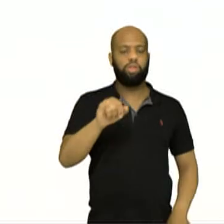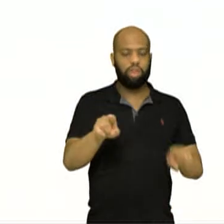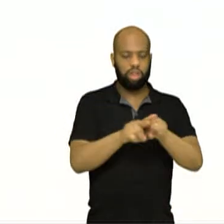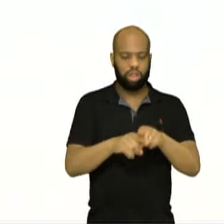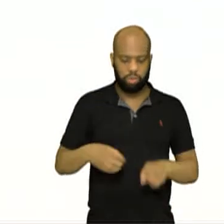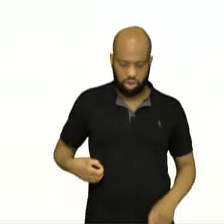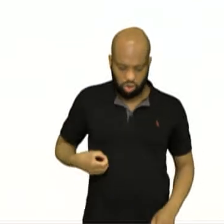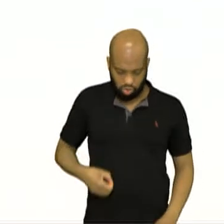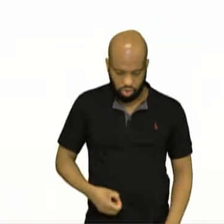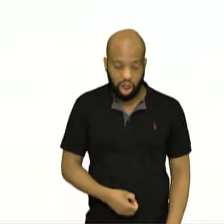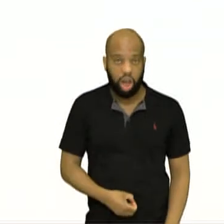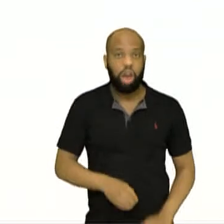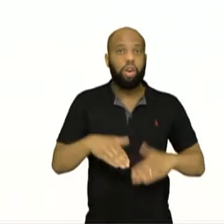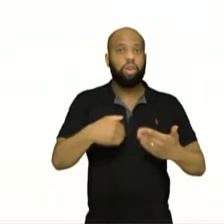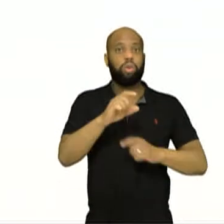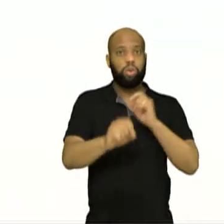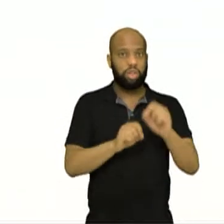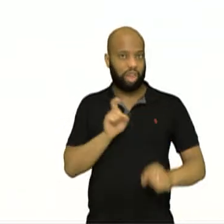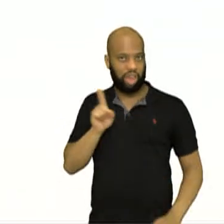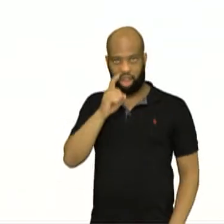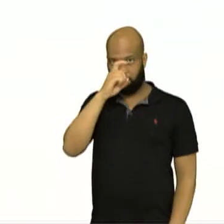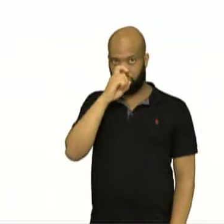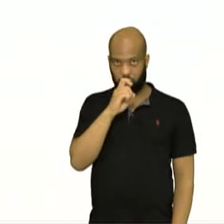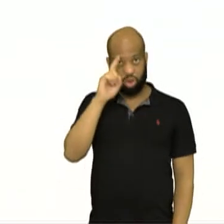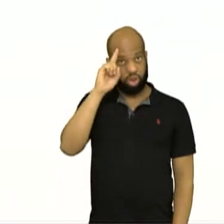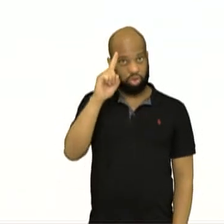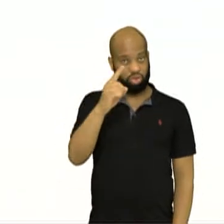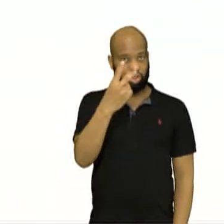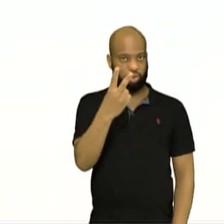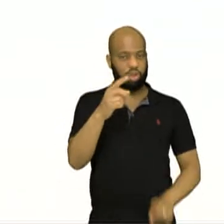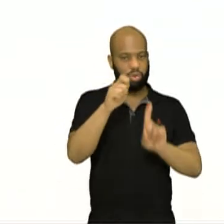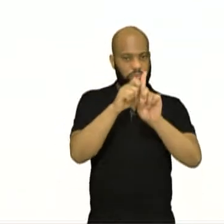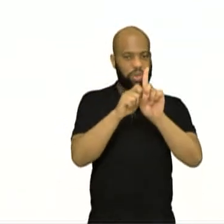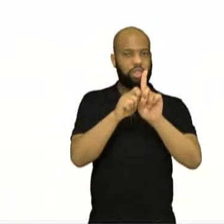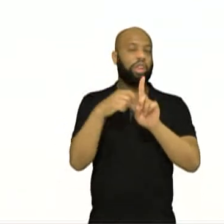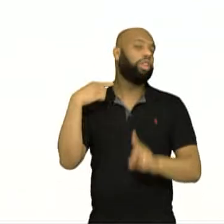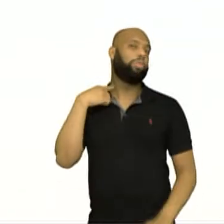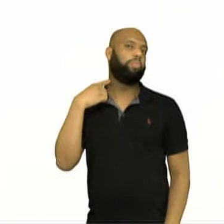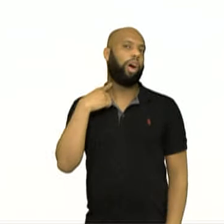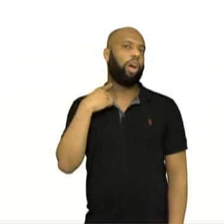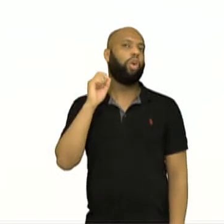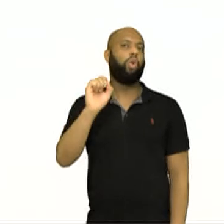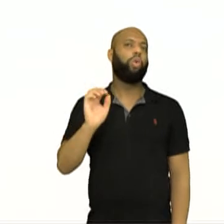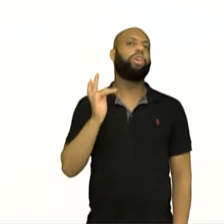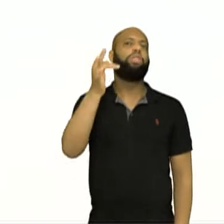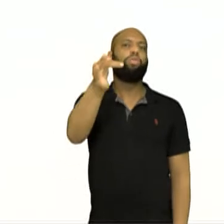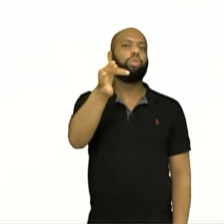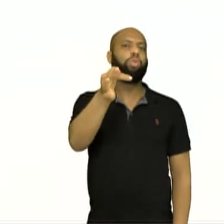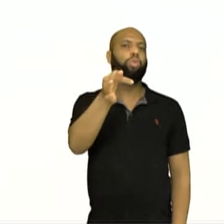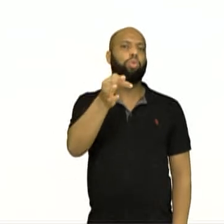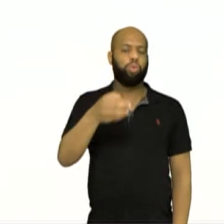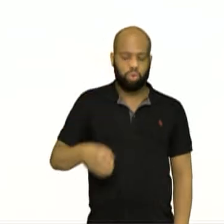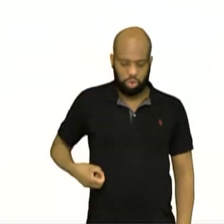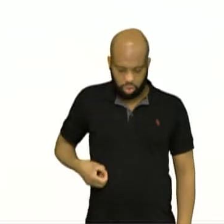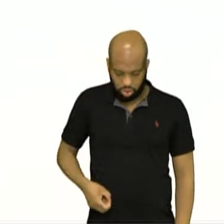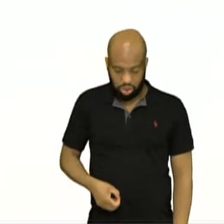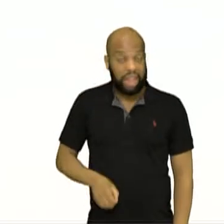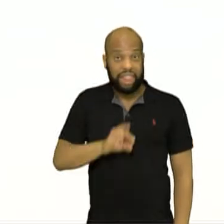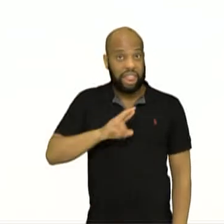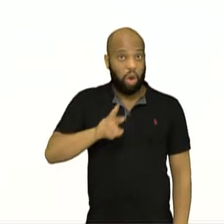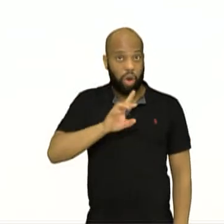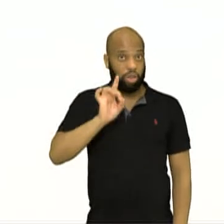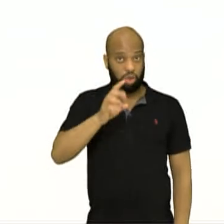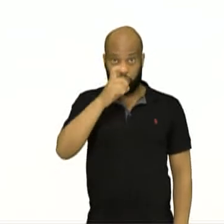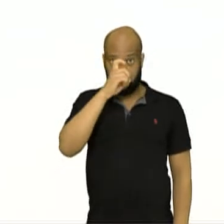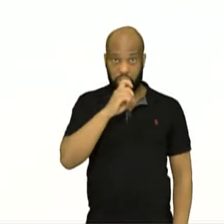bem, ela menstruou no dia 2 de maio. Então quando será a sua próxima ovulação? Não a sua próxima menstruação, a sua